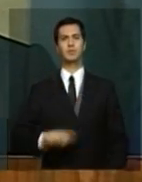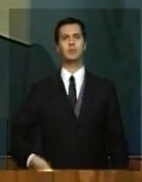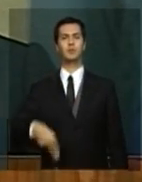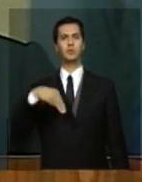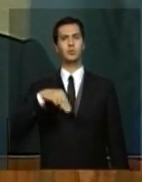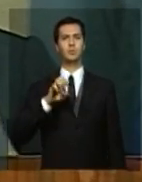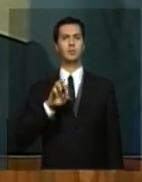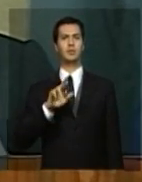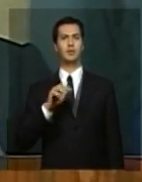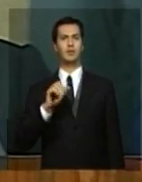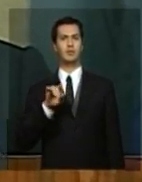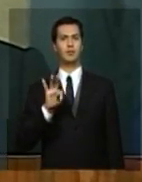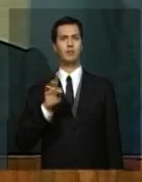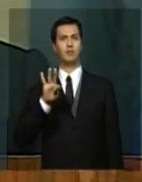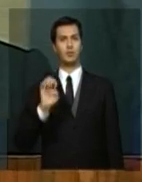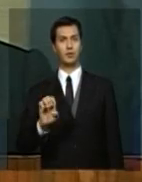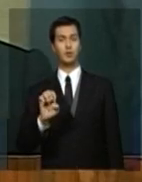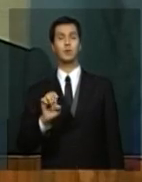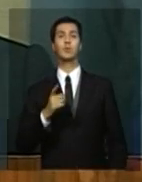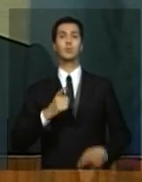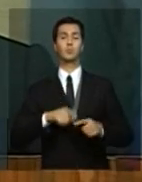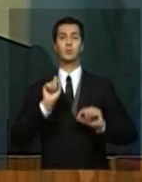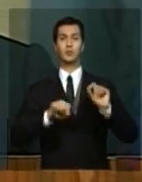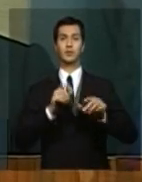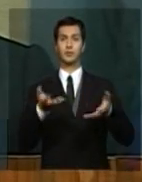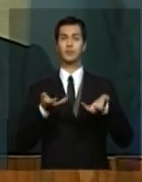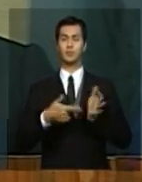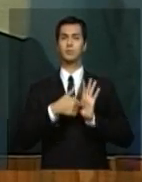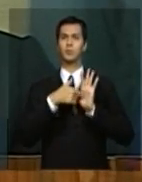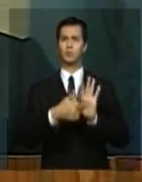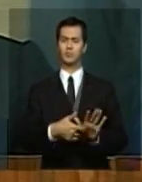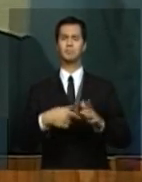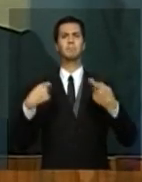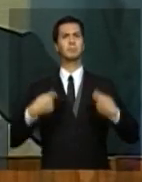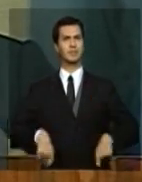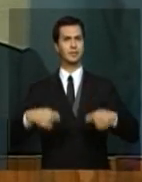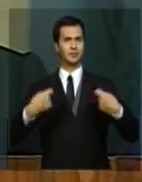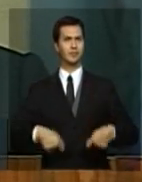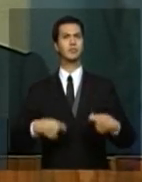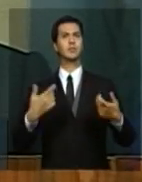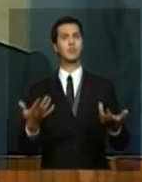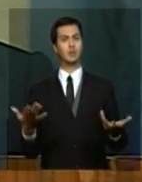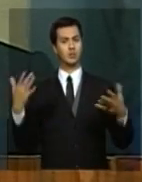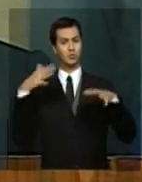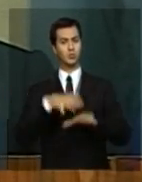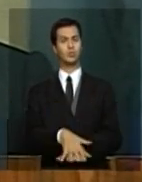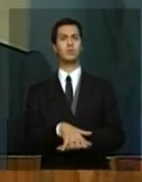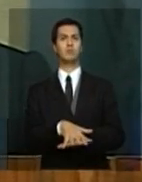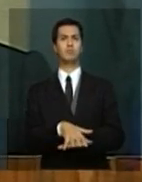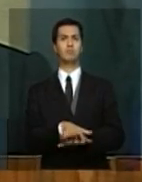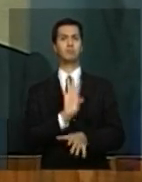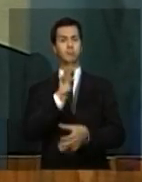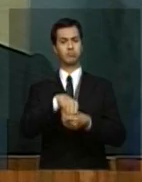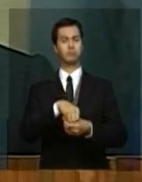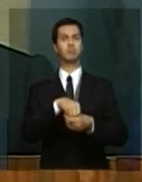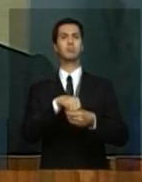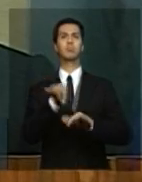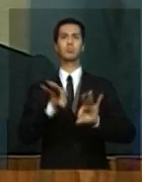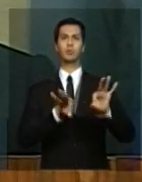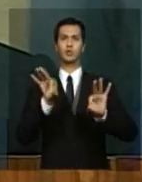mostrar esta necessária inclusão na Ciência sem